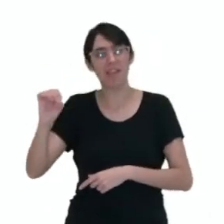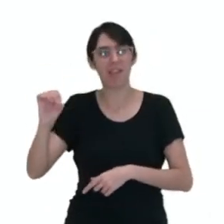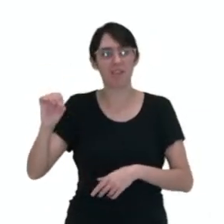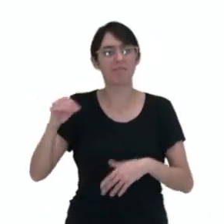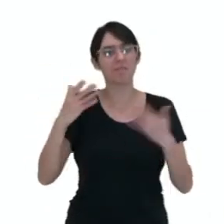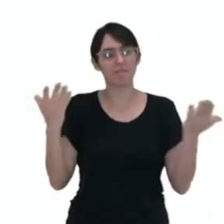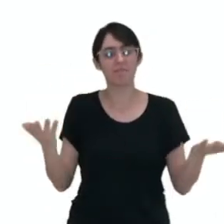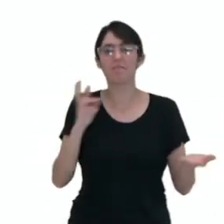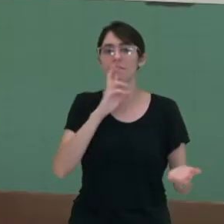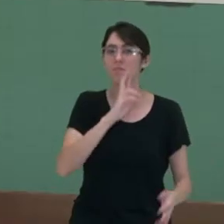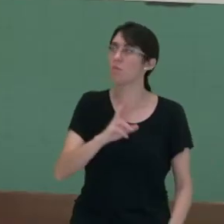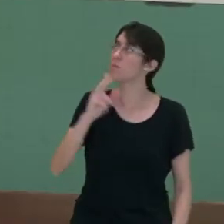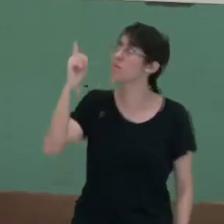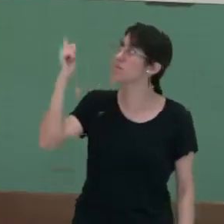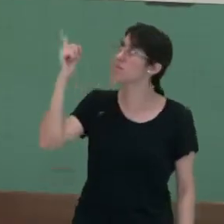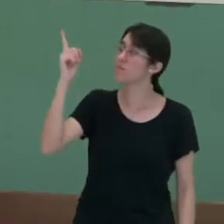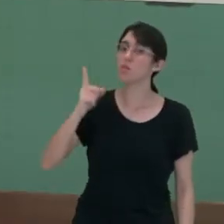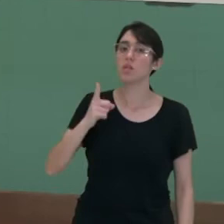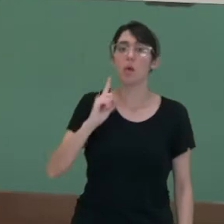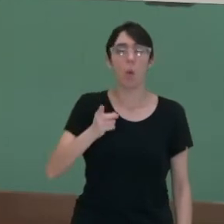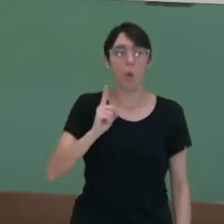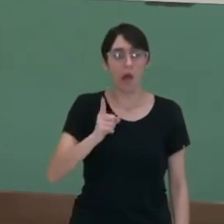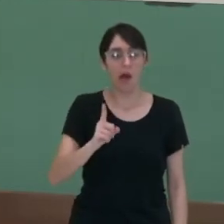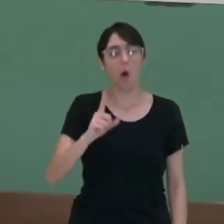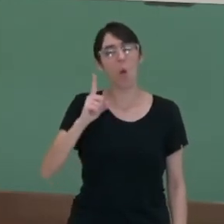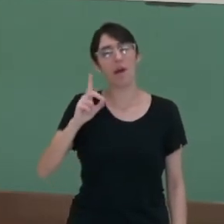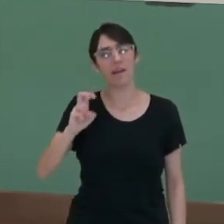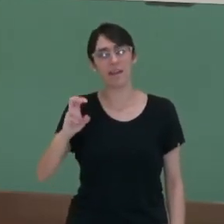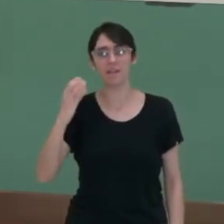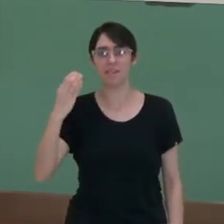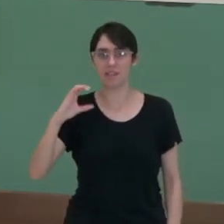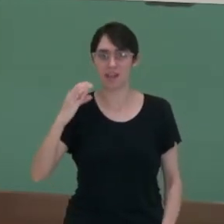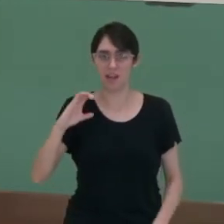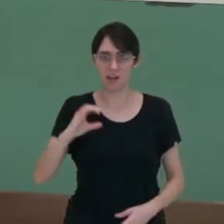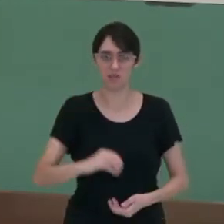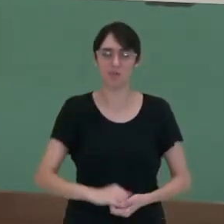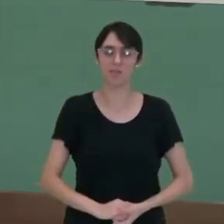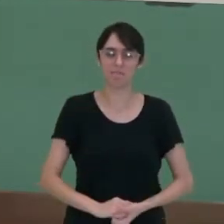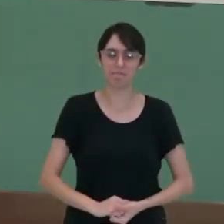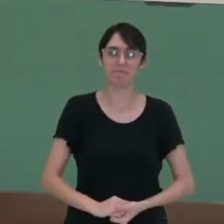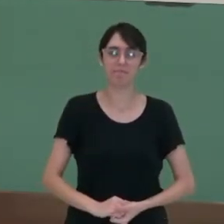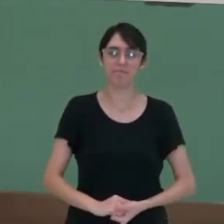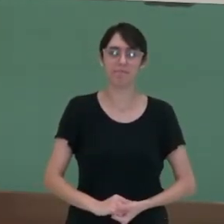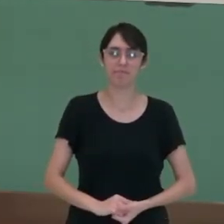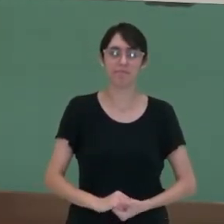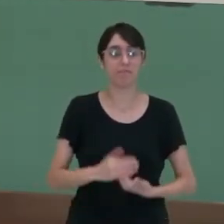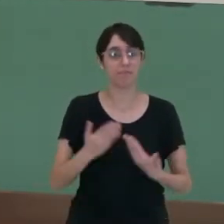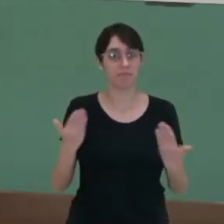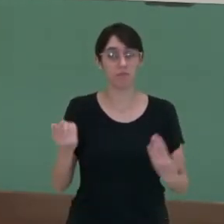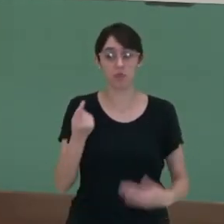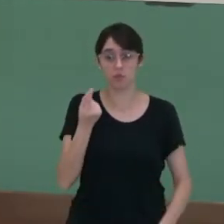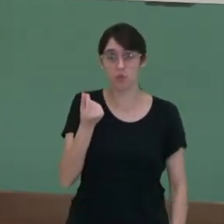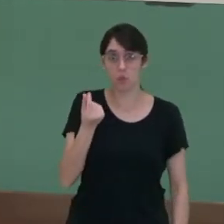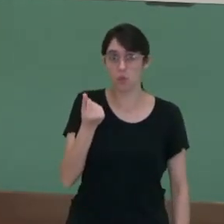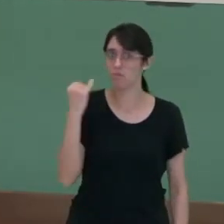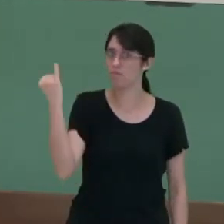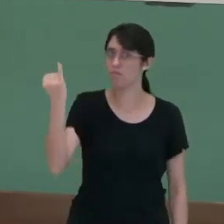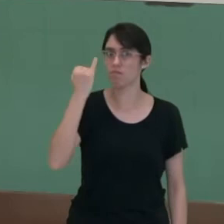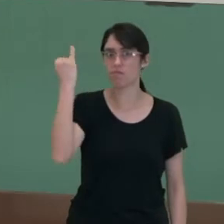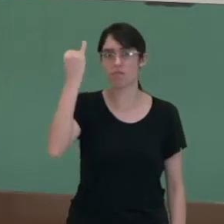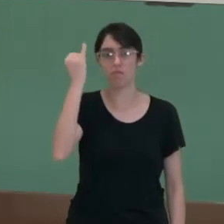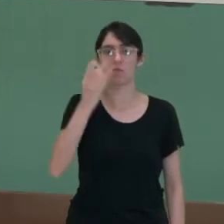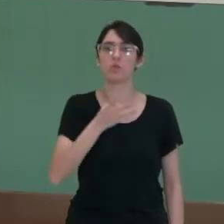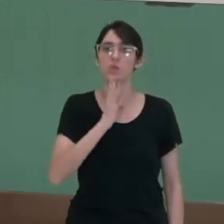portanto, o custo unitário vai ser de R$ 1,15. E custo é extremamente importante